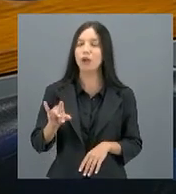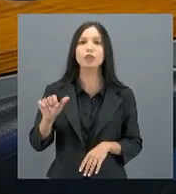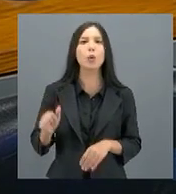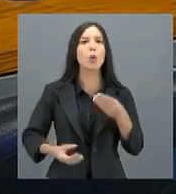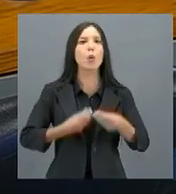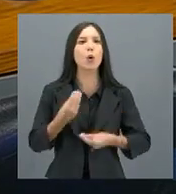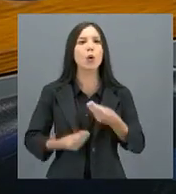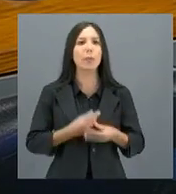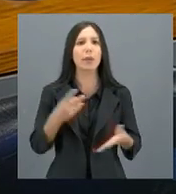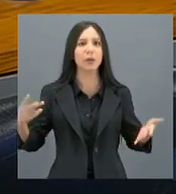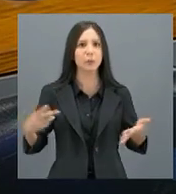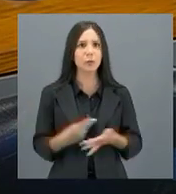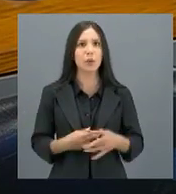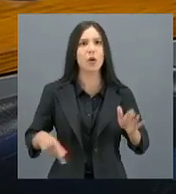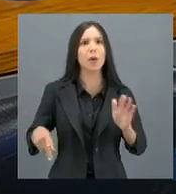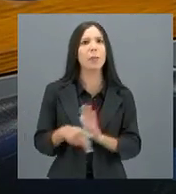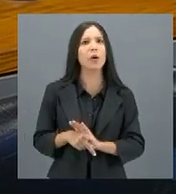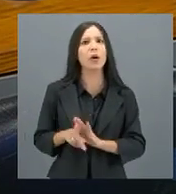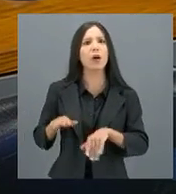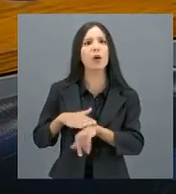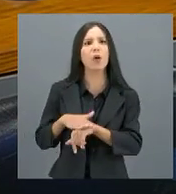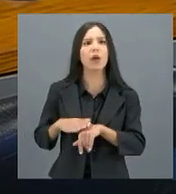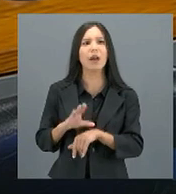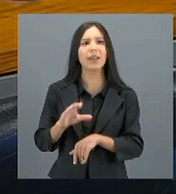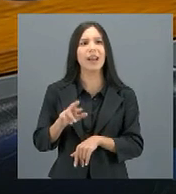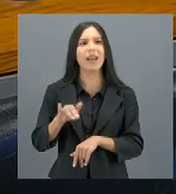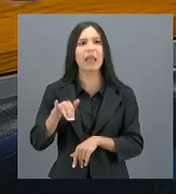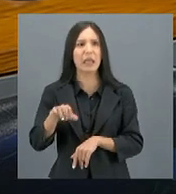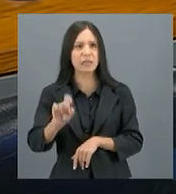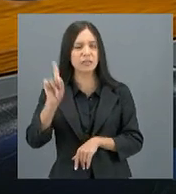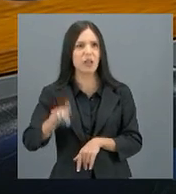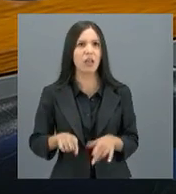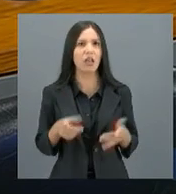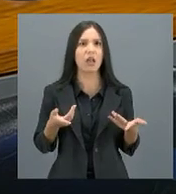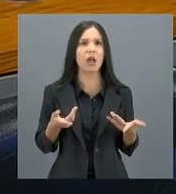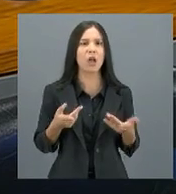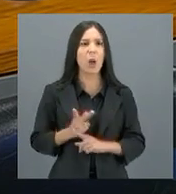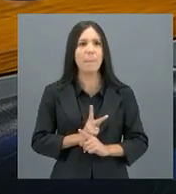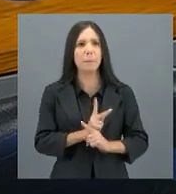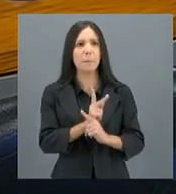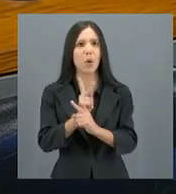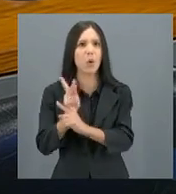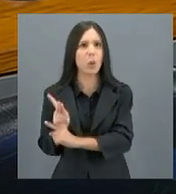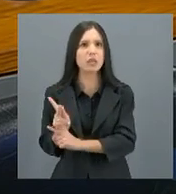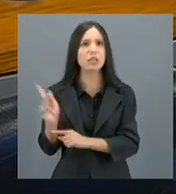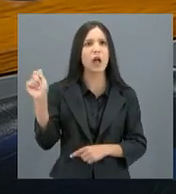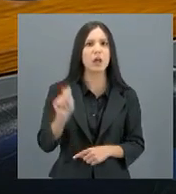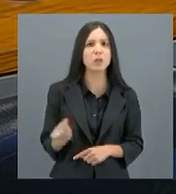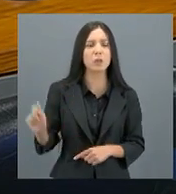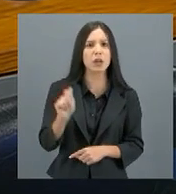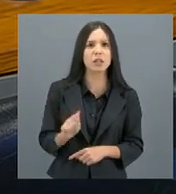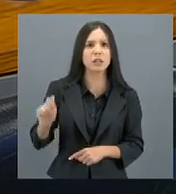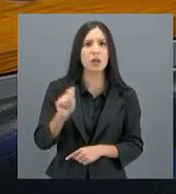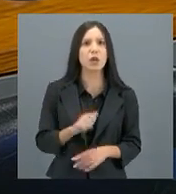como teria sido a abordagem do Carreiras? Foi a busca dele lá na associação?